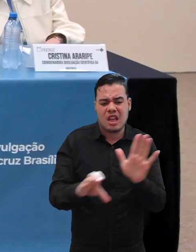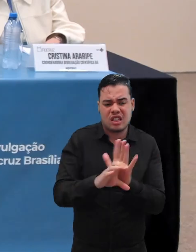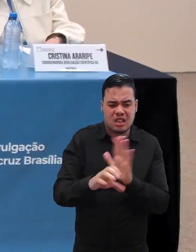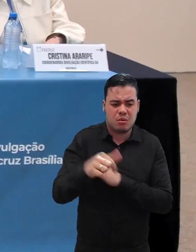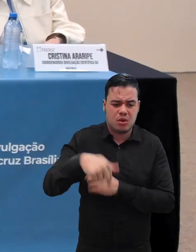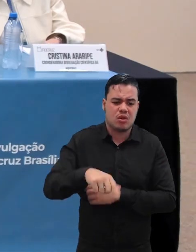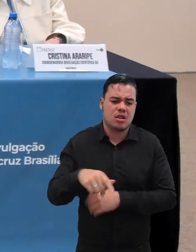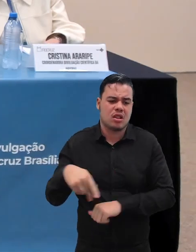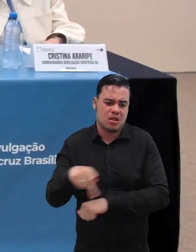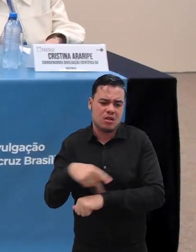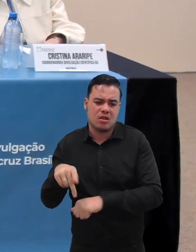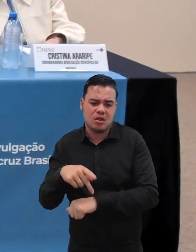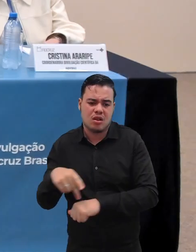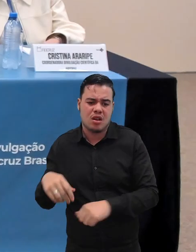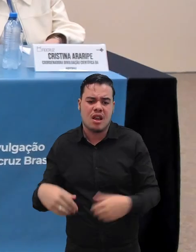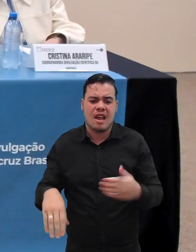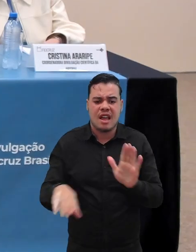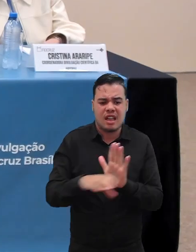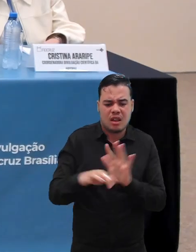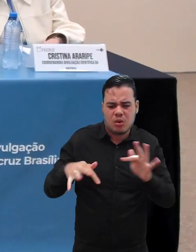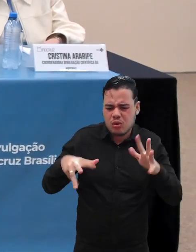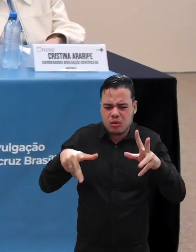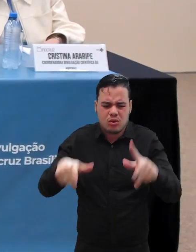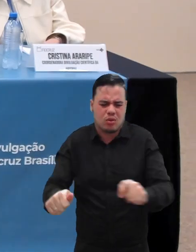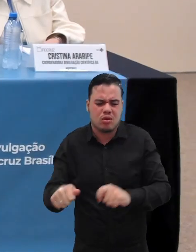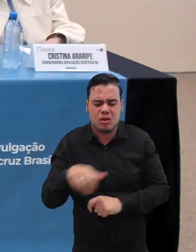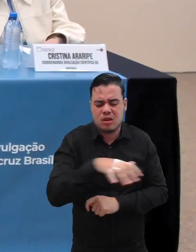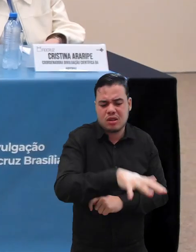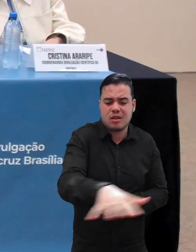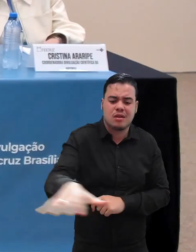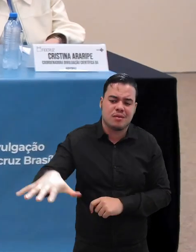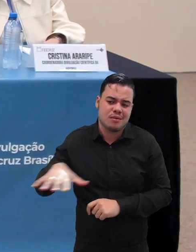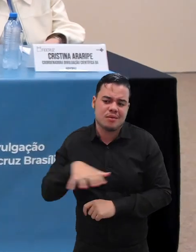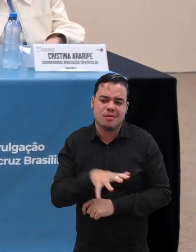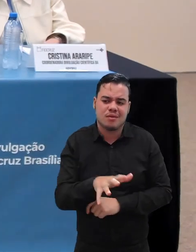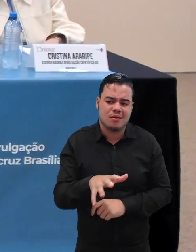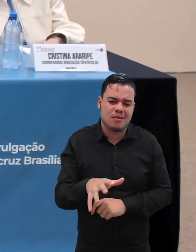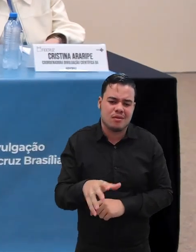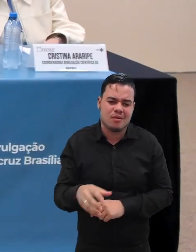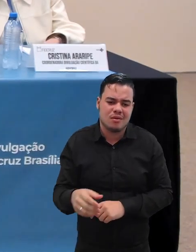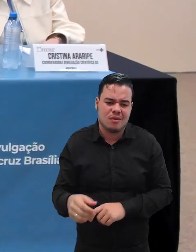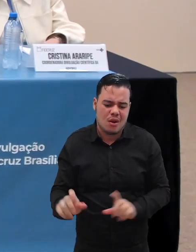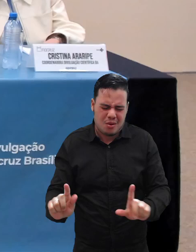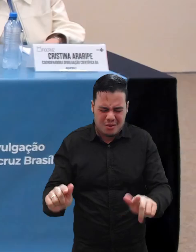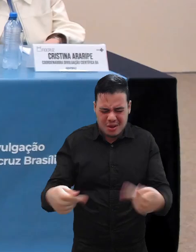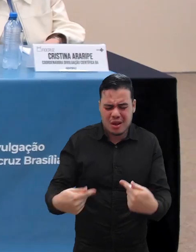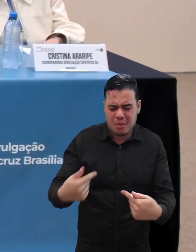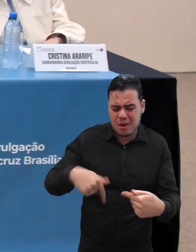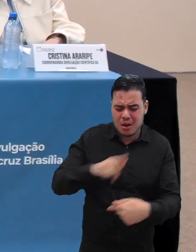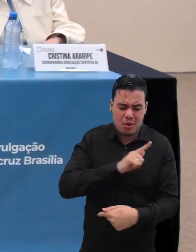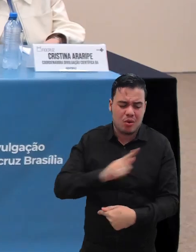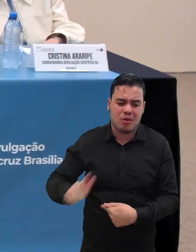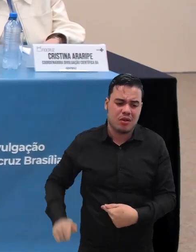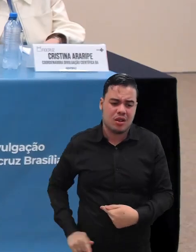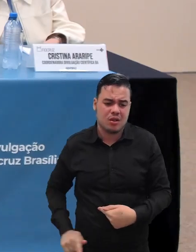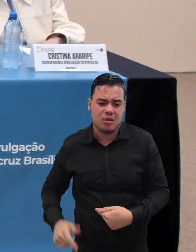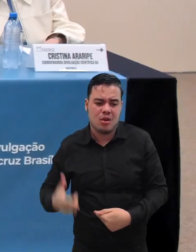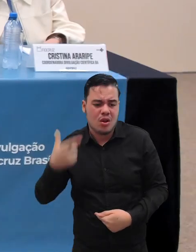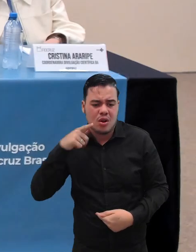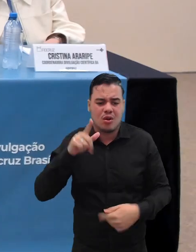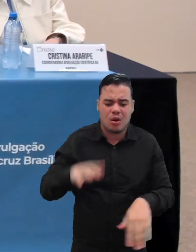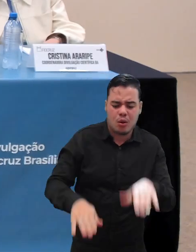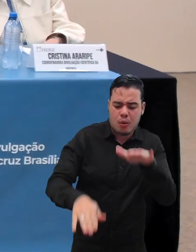crime contra o povo em todas as áreas. E isso danifica também a capacidade do governo de adequar as condições de